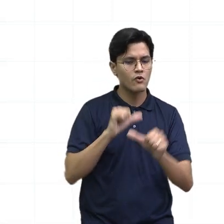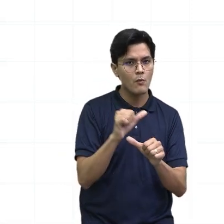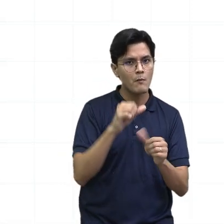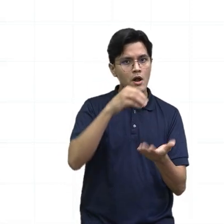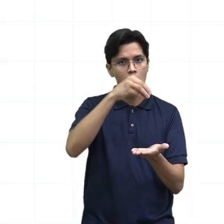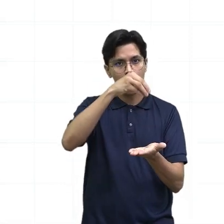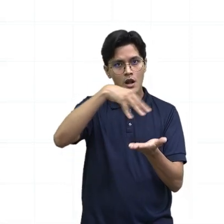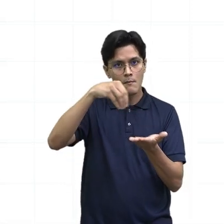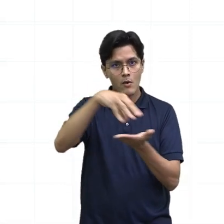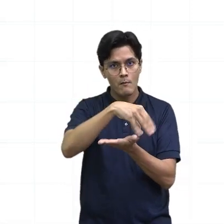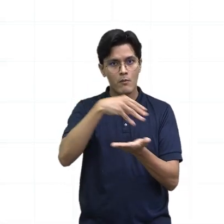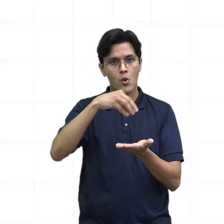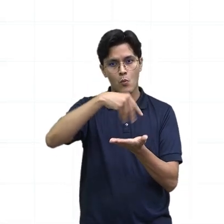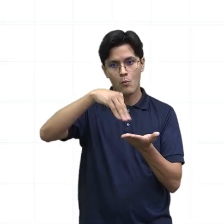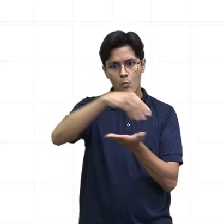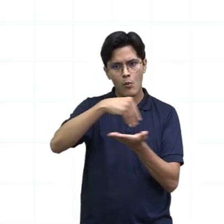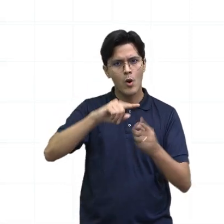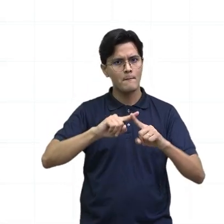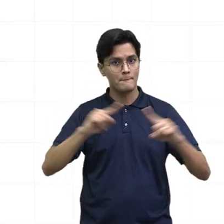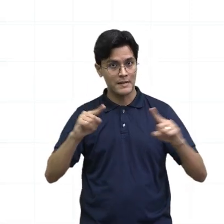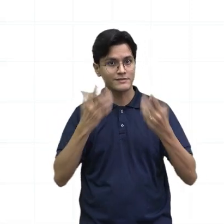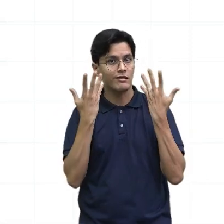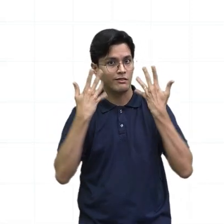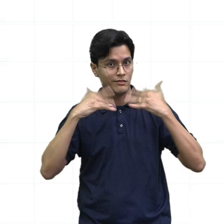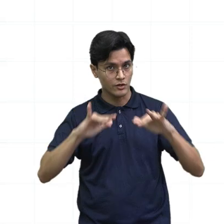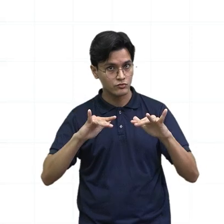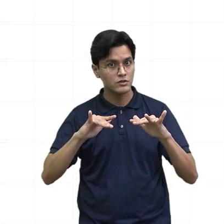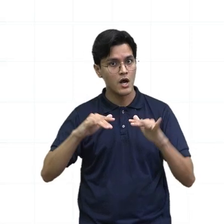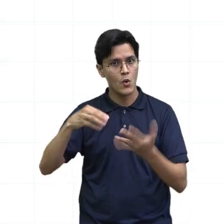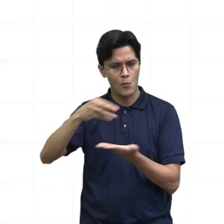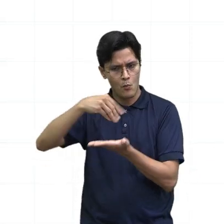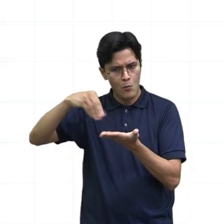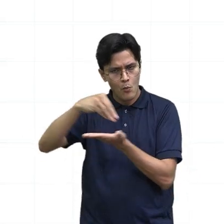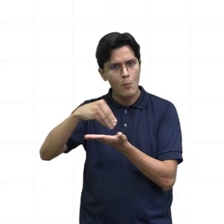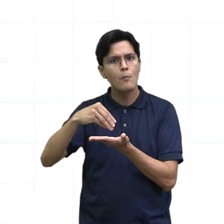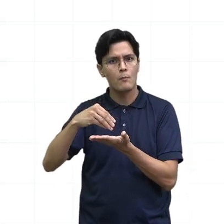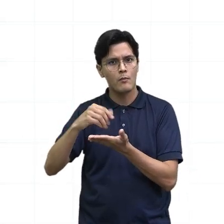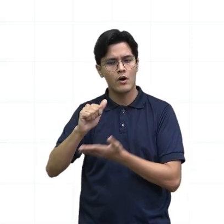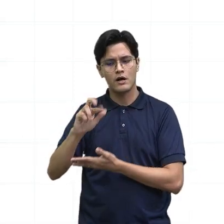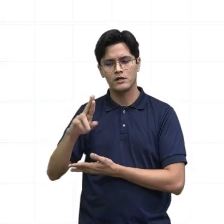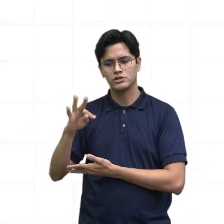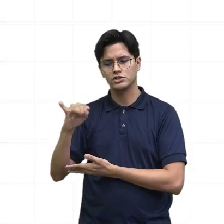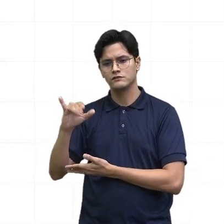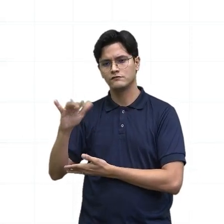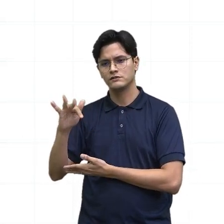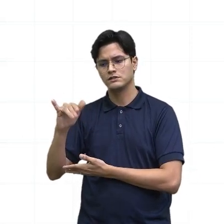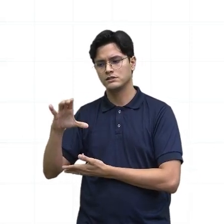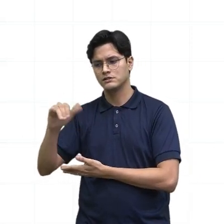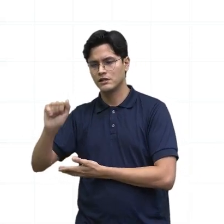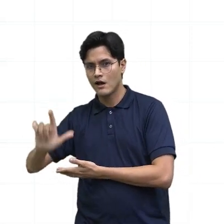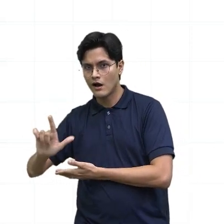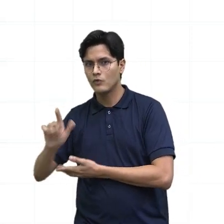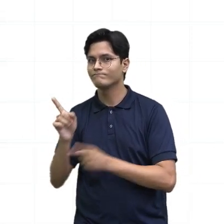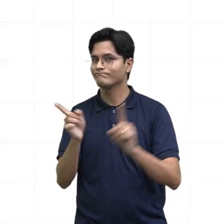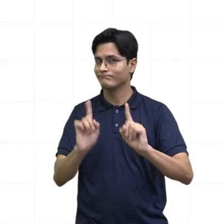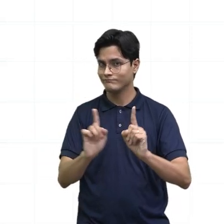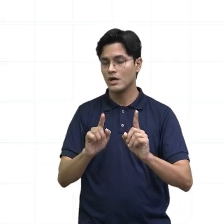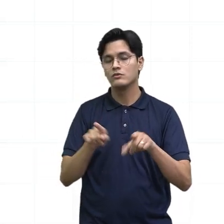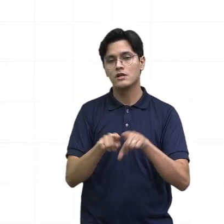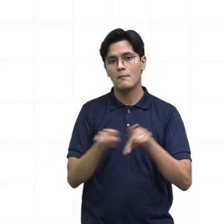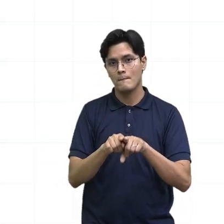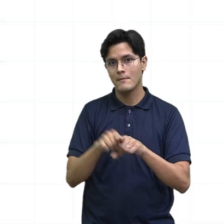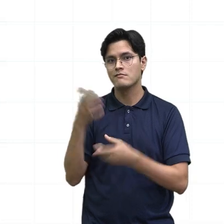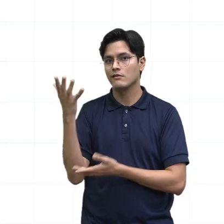são naturais, né? Nada de suco de pozinho artificial e até mesmo o leite. E o ultrassom